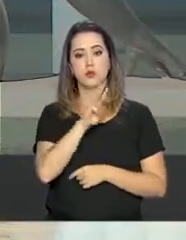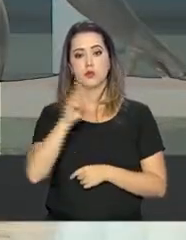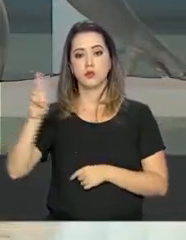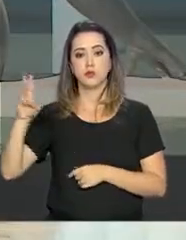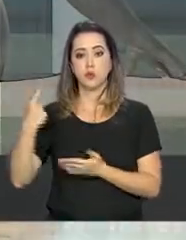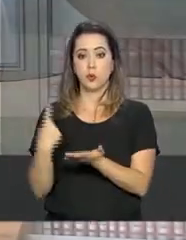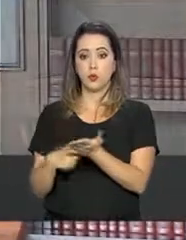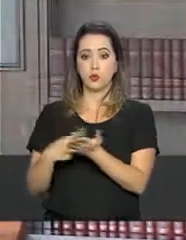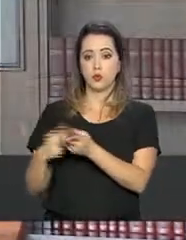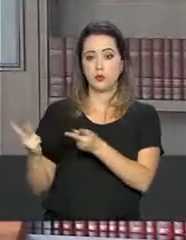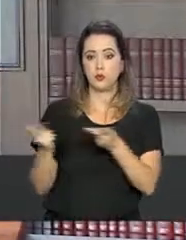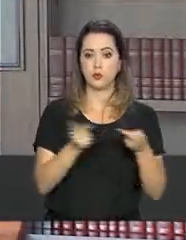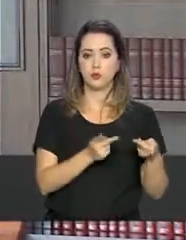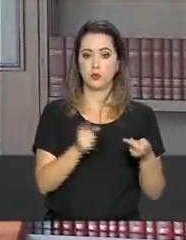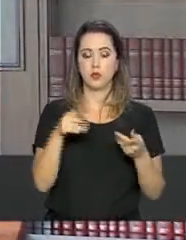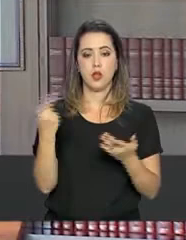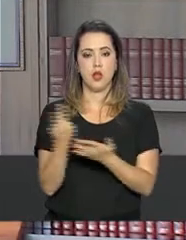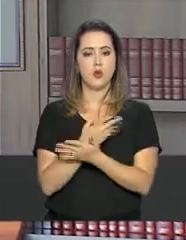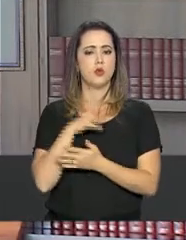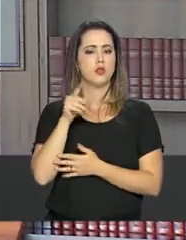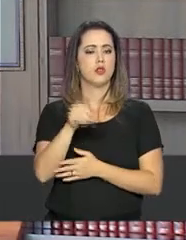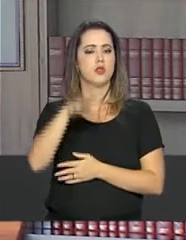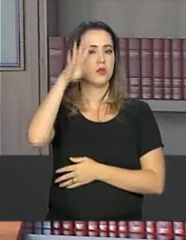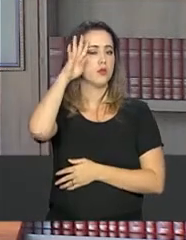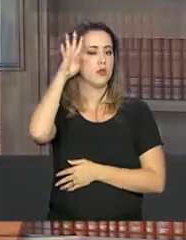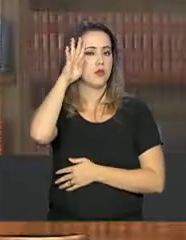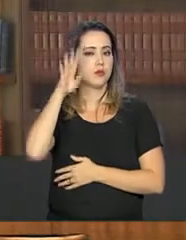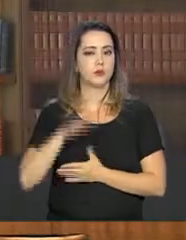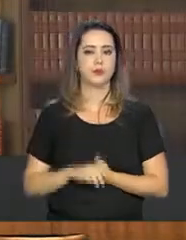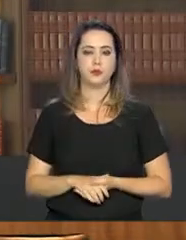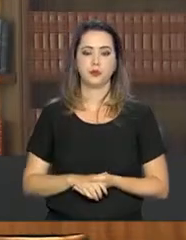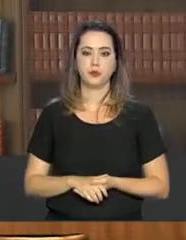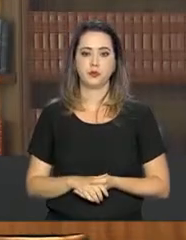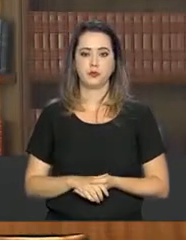república as meditações ocorrem todas as quartas feiras